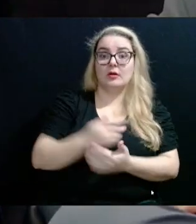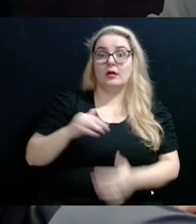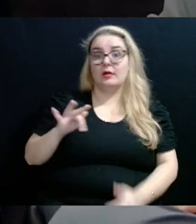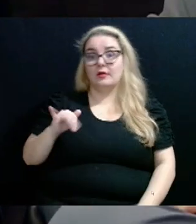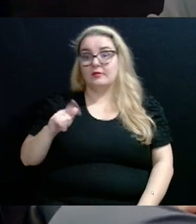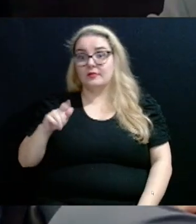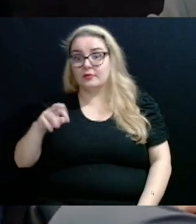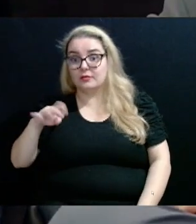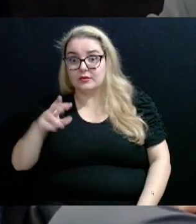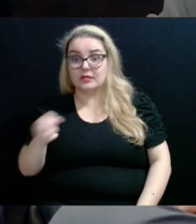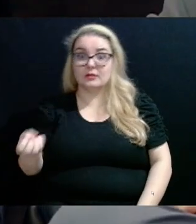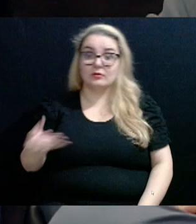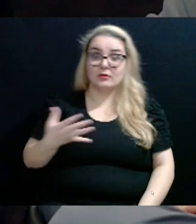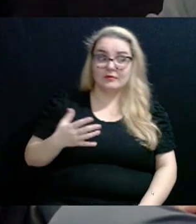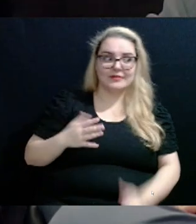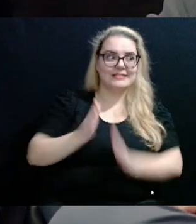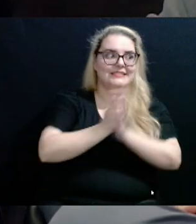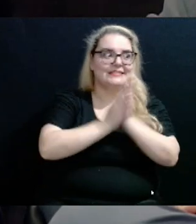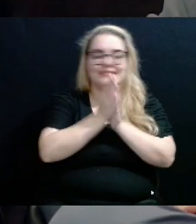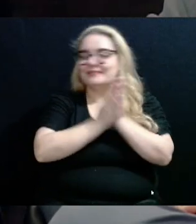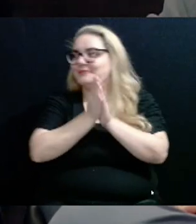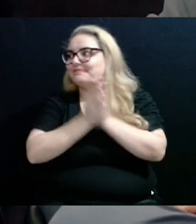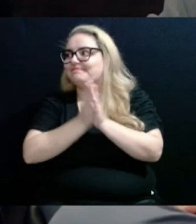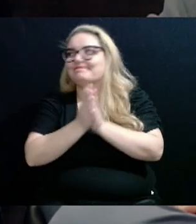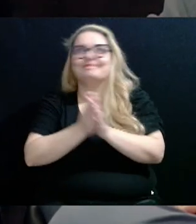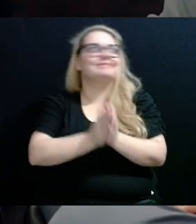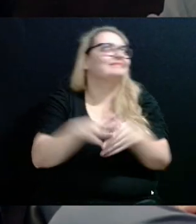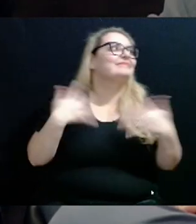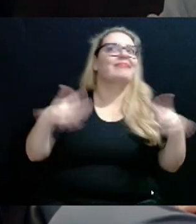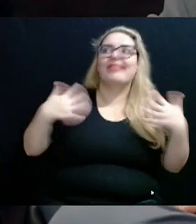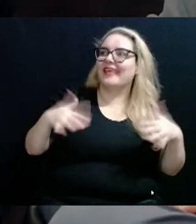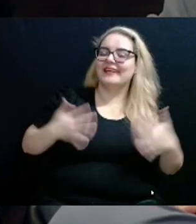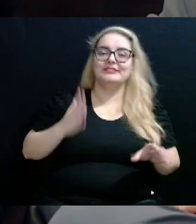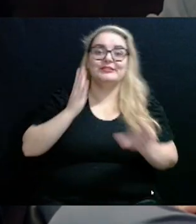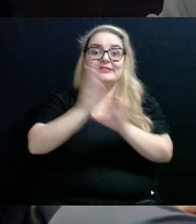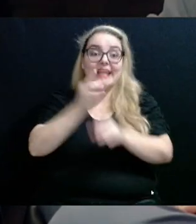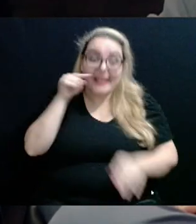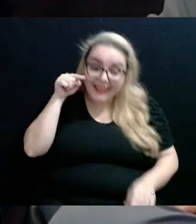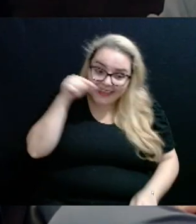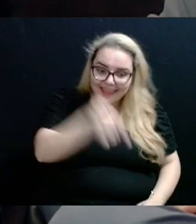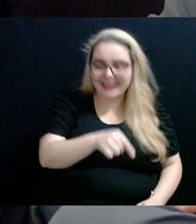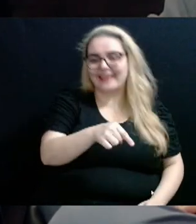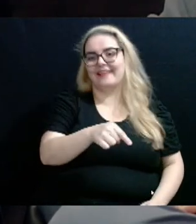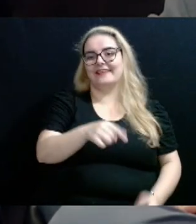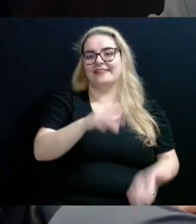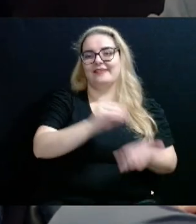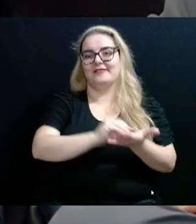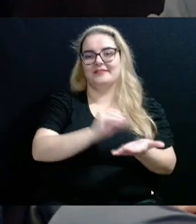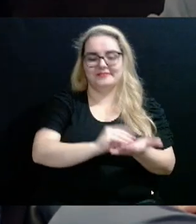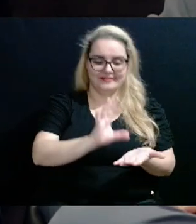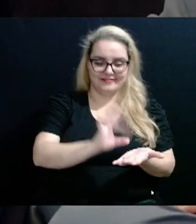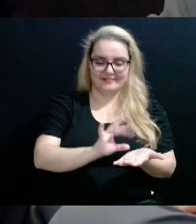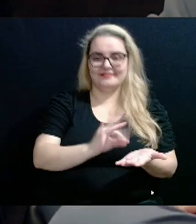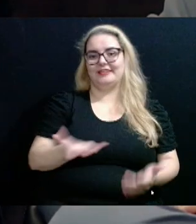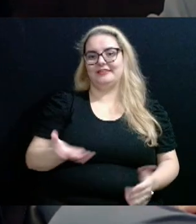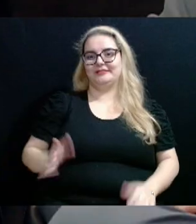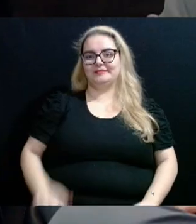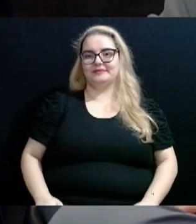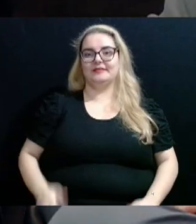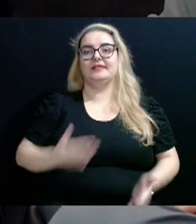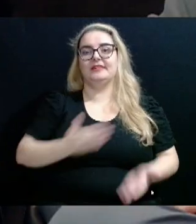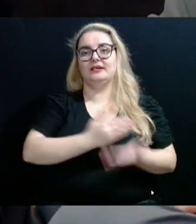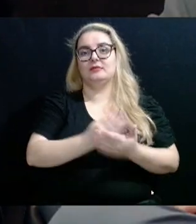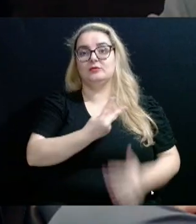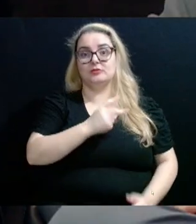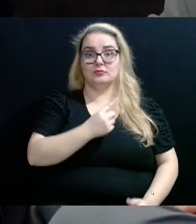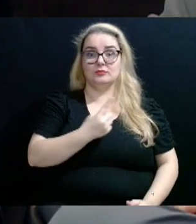de tentar achar aquela figurinha que a gente tanto procura. Começou lá atrás, em 2014, e a gente vem